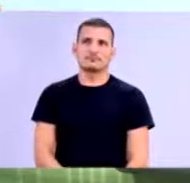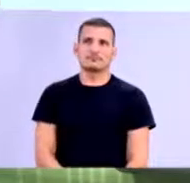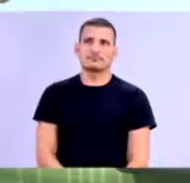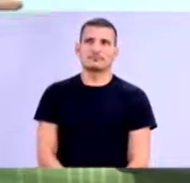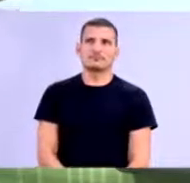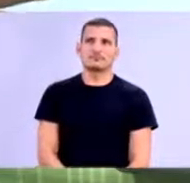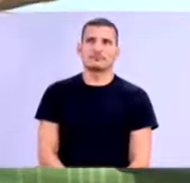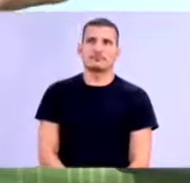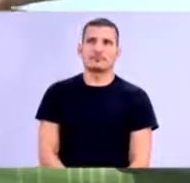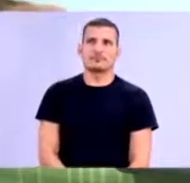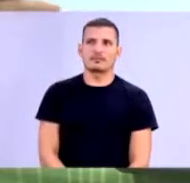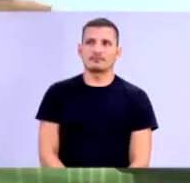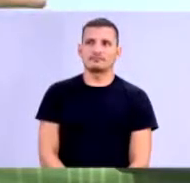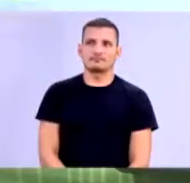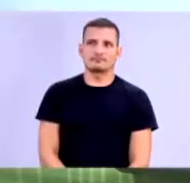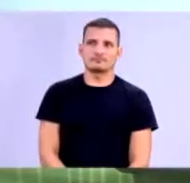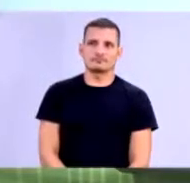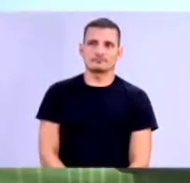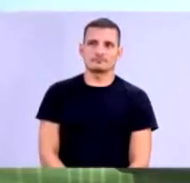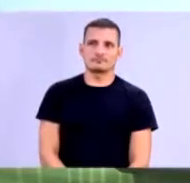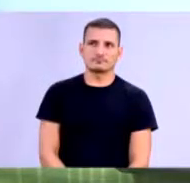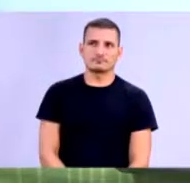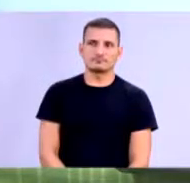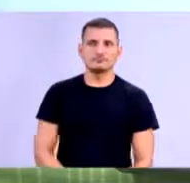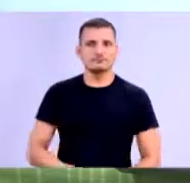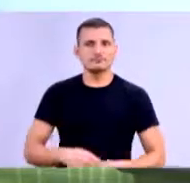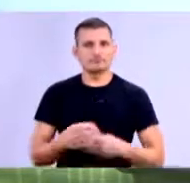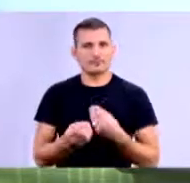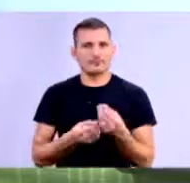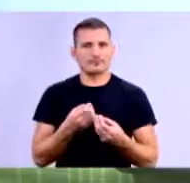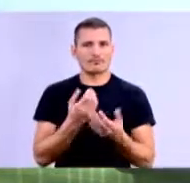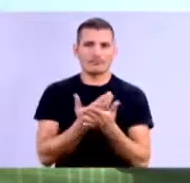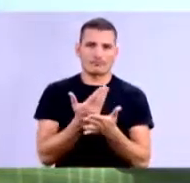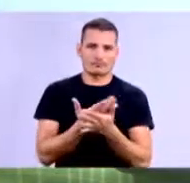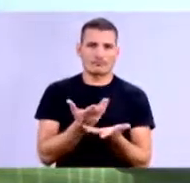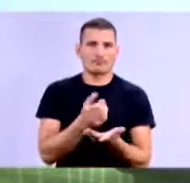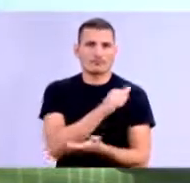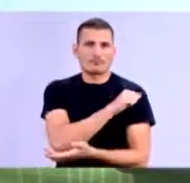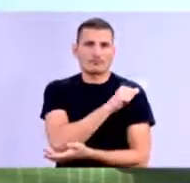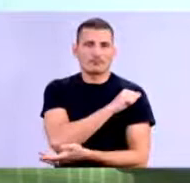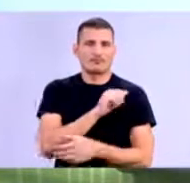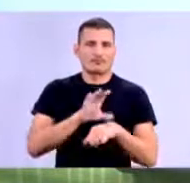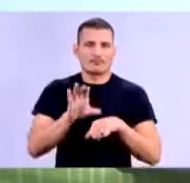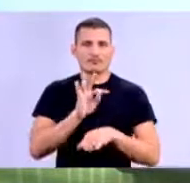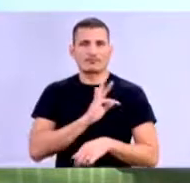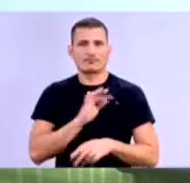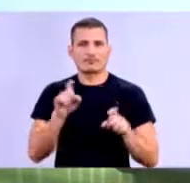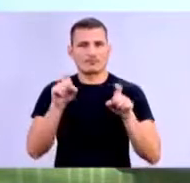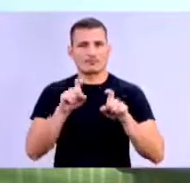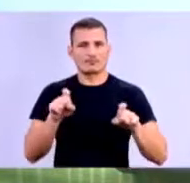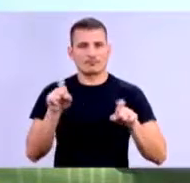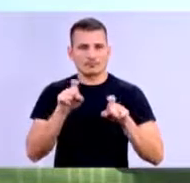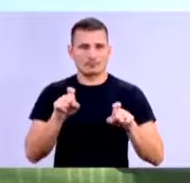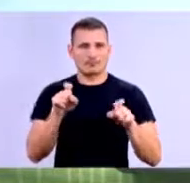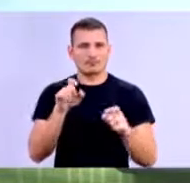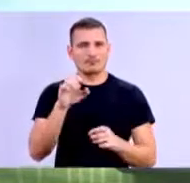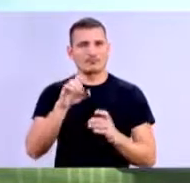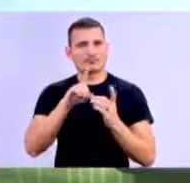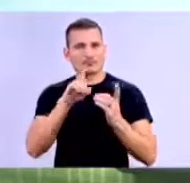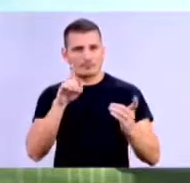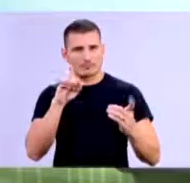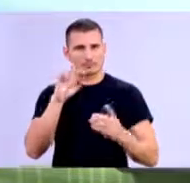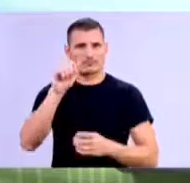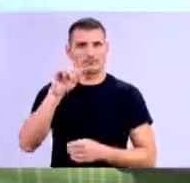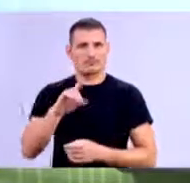estudar sendo agora um estudante do curso técnico de informática na modalidade EAD? Como